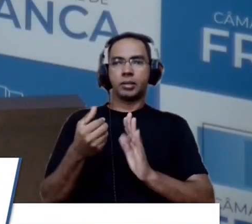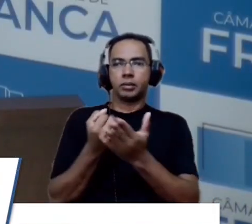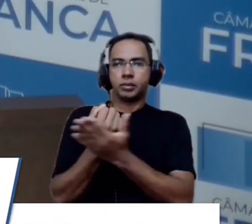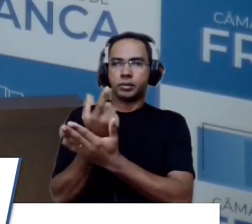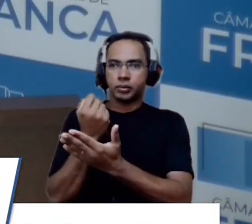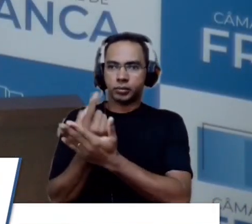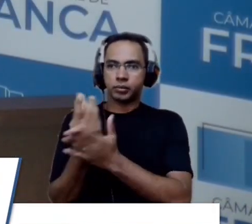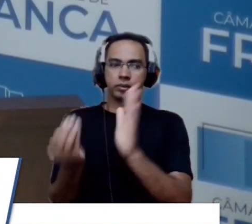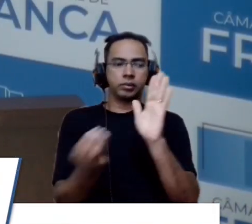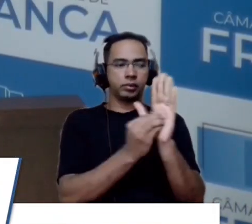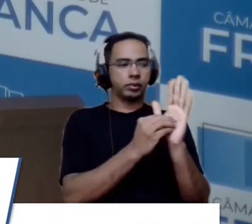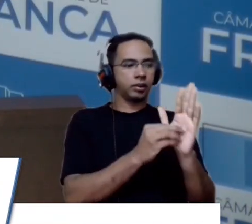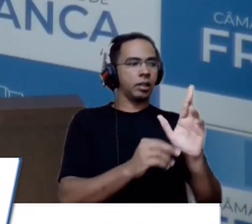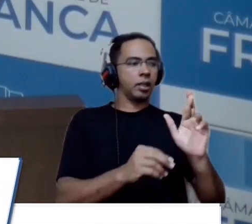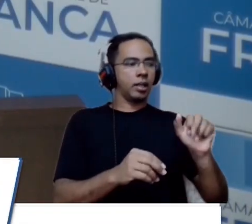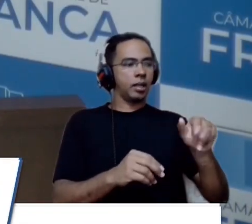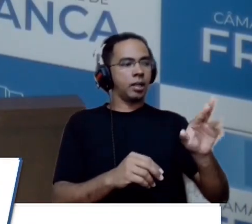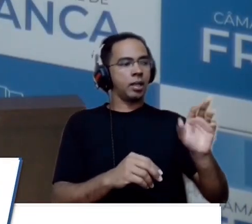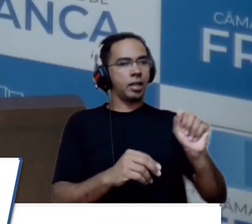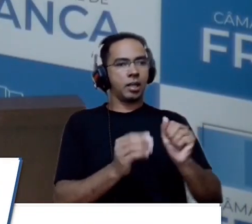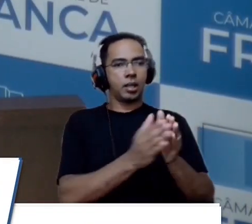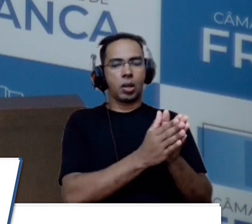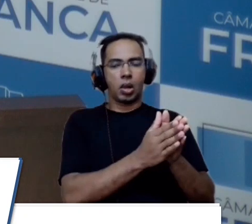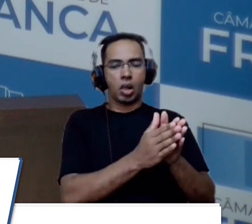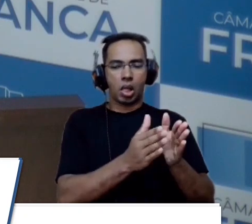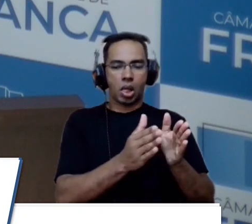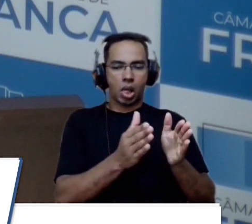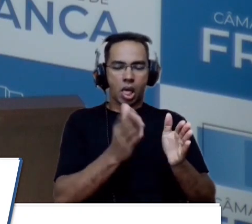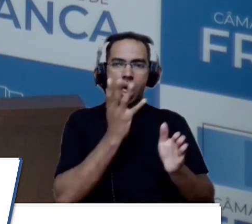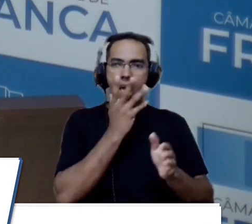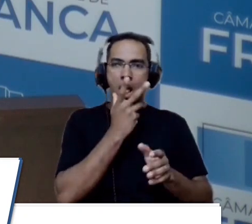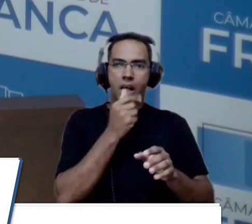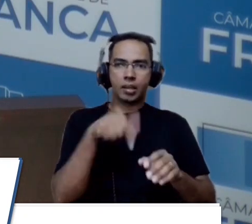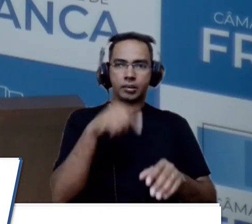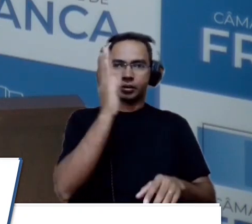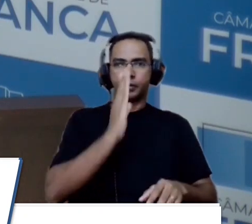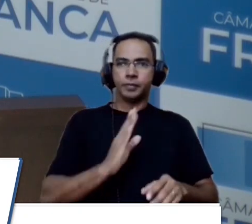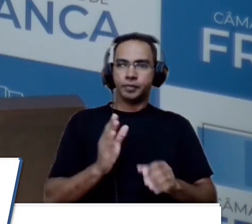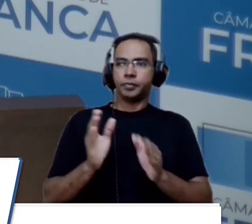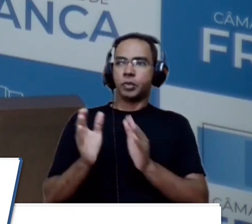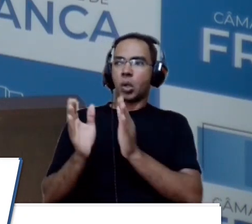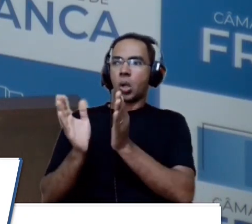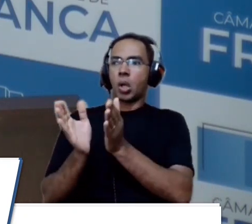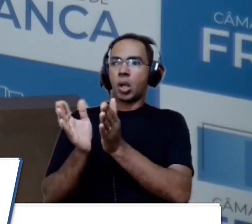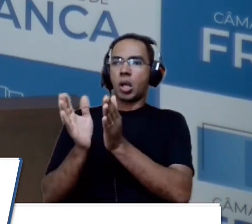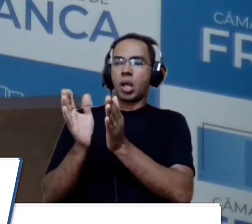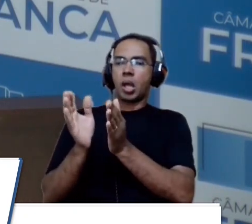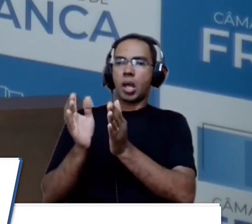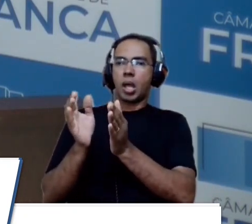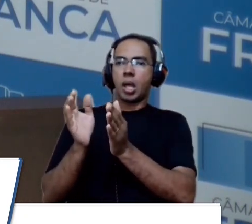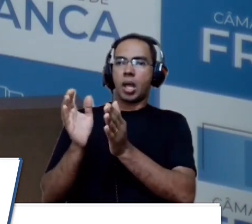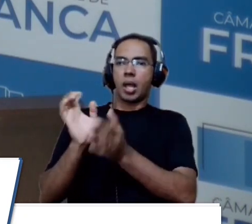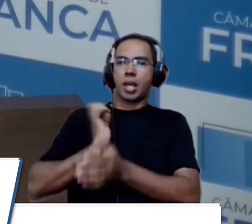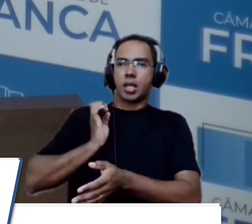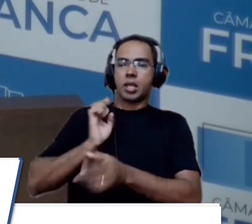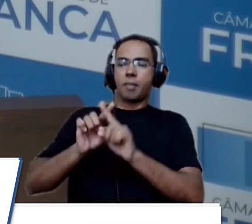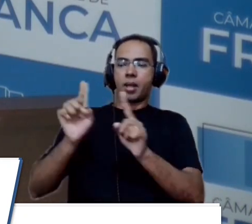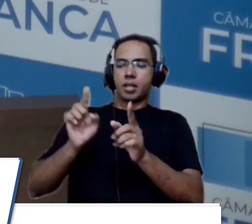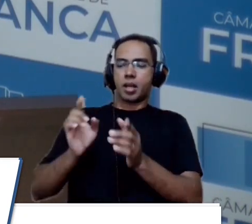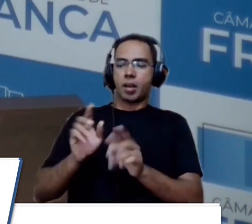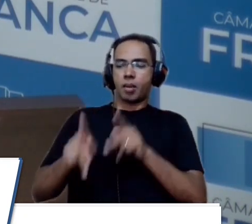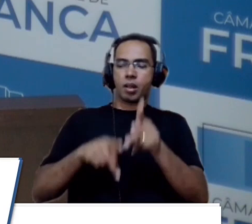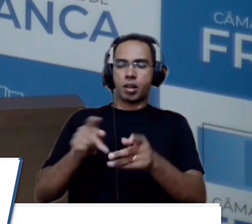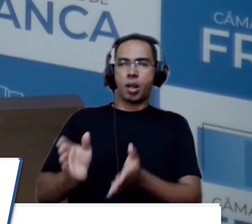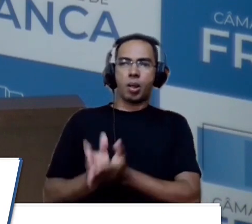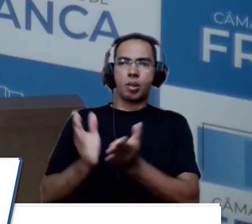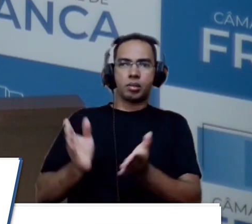jogar na renda vai ter que ser um processo muito lento, porque o Brasil é um país rico com população pobre. Então, tributar a renda, a população